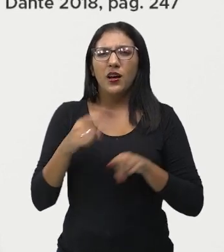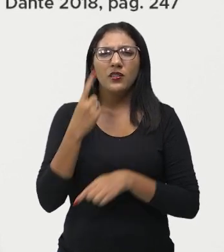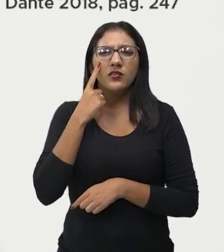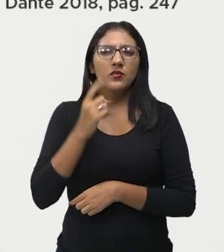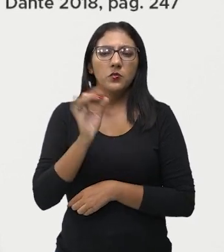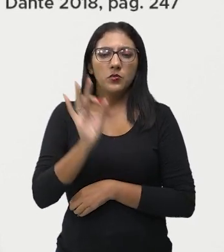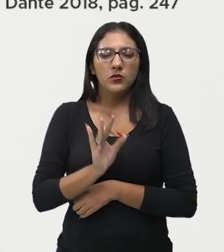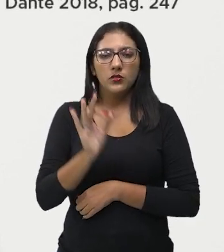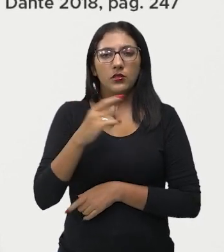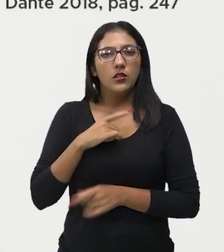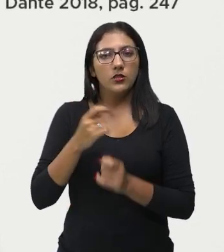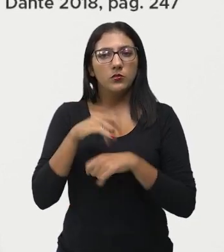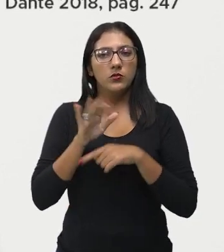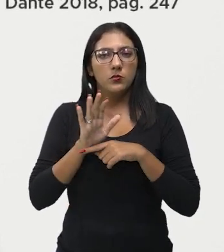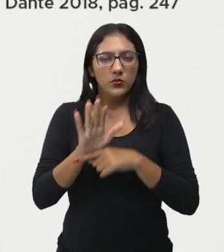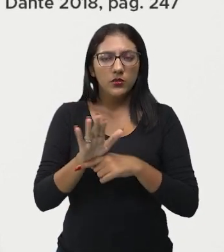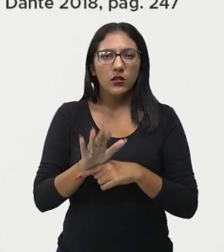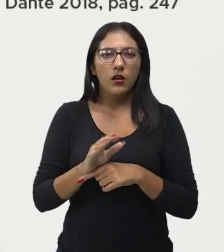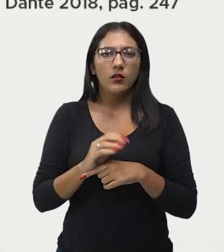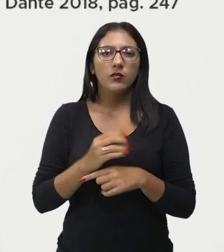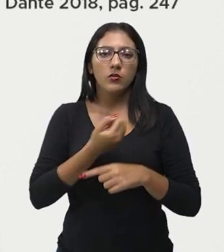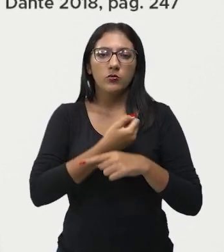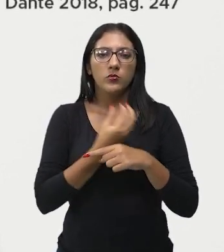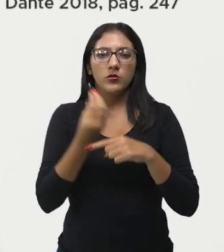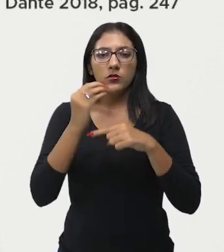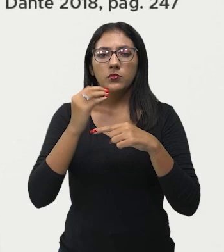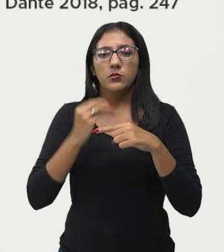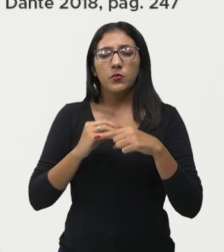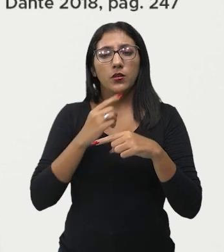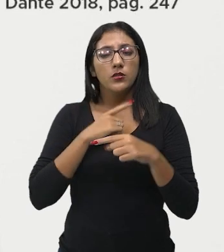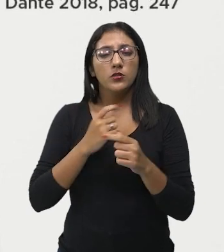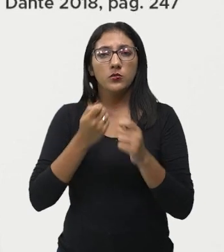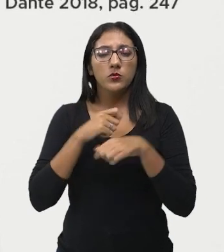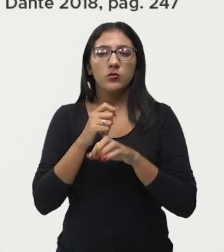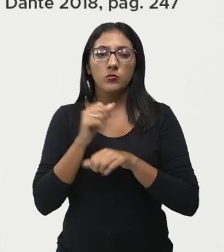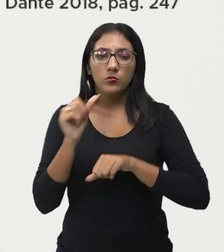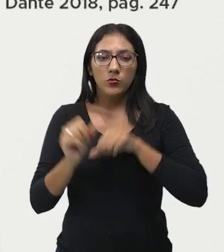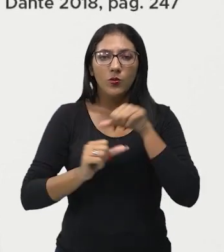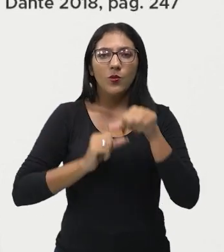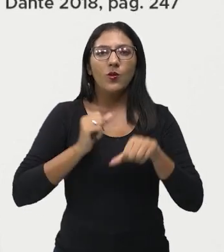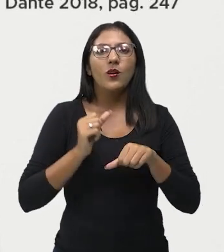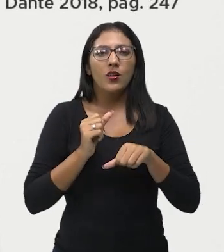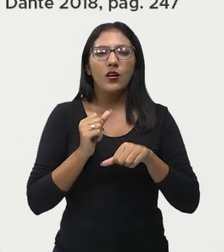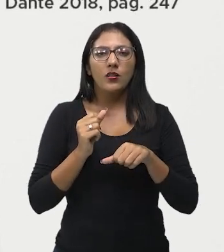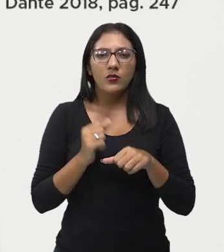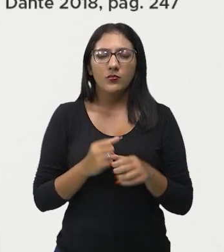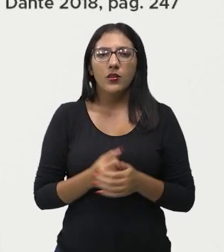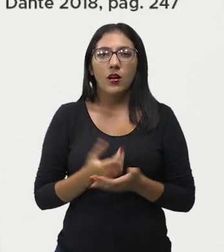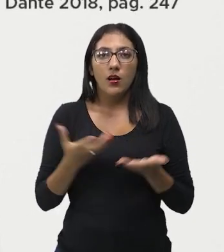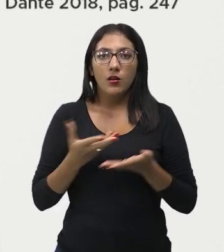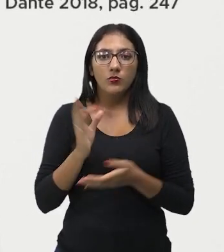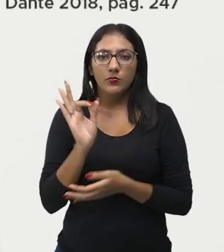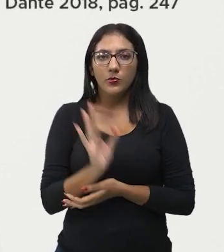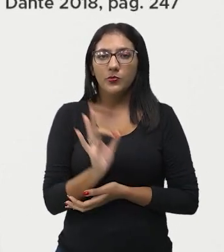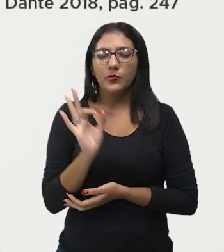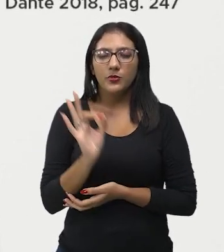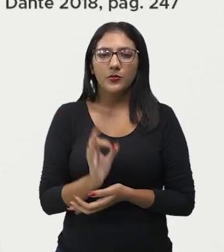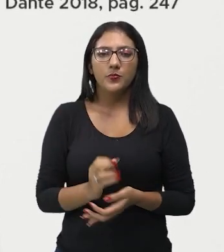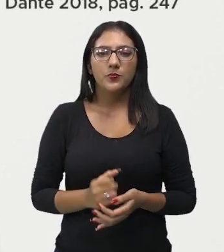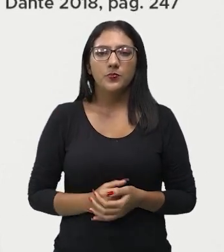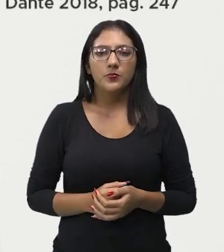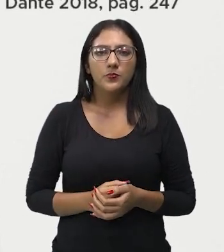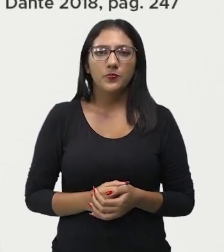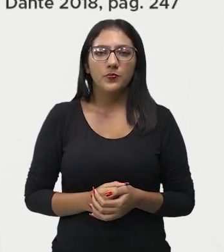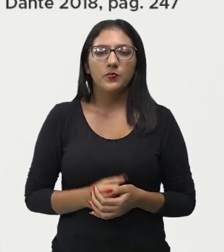em representá-la na forma de fração, você deve pegar esse 0,35 e transformar na forma de porcentagem. E